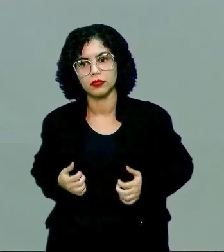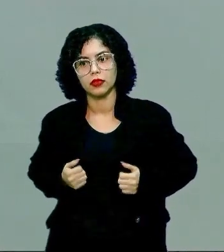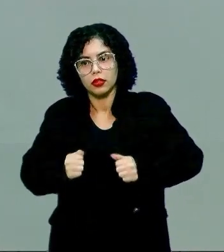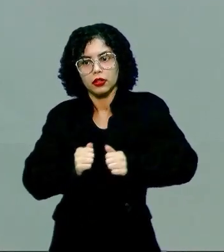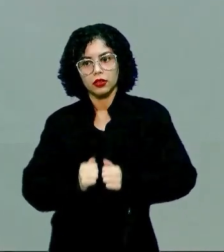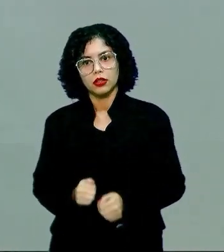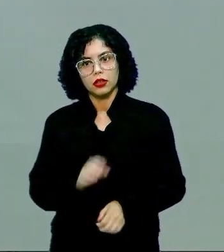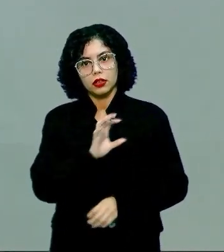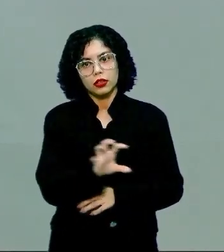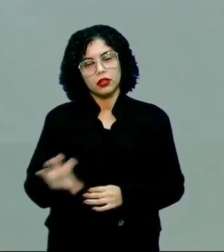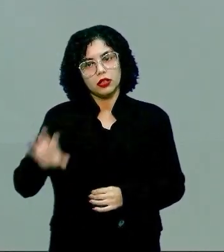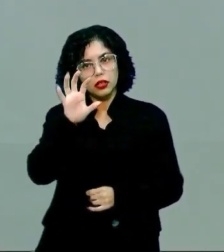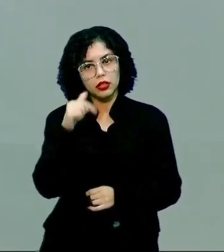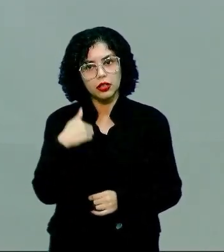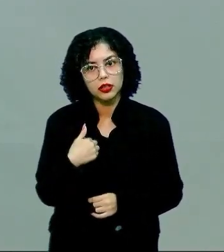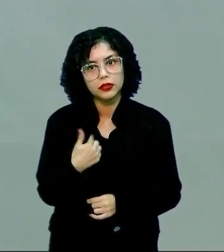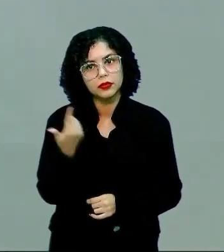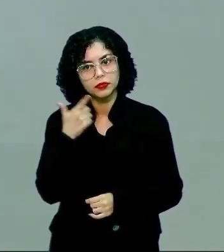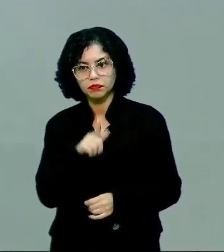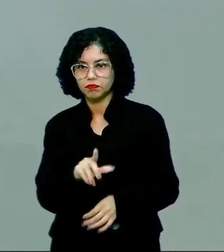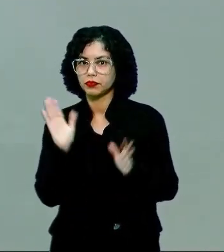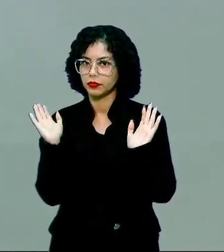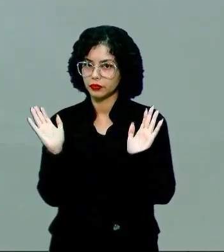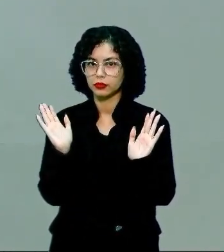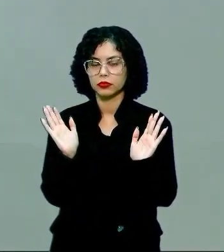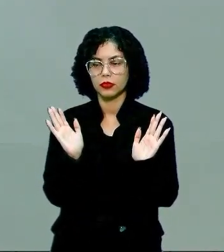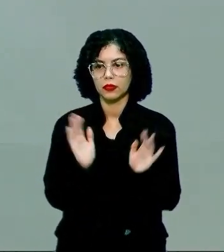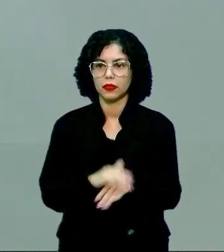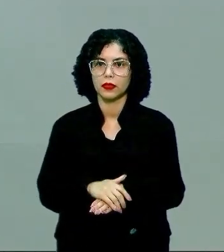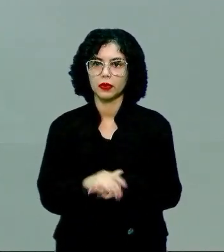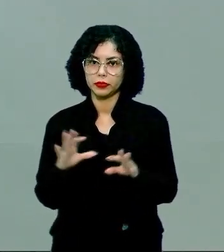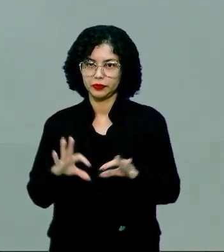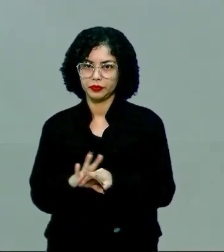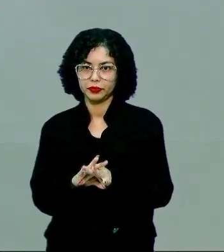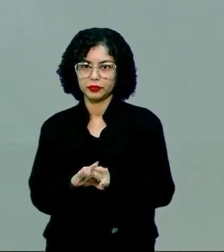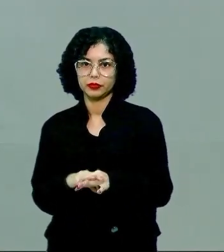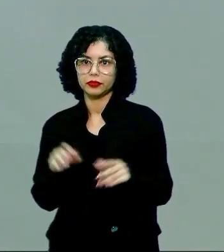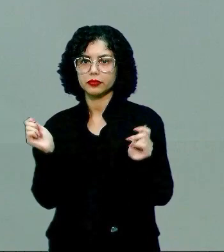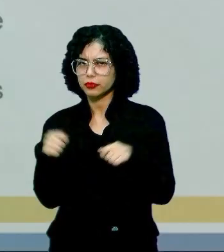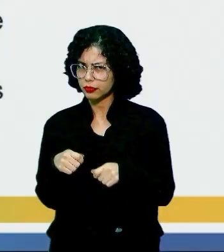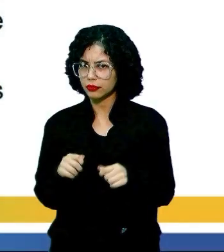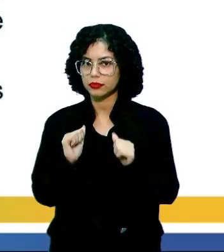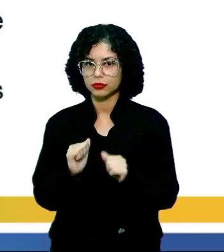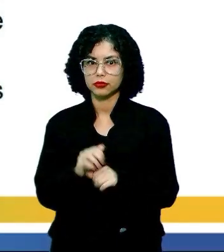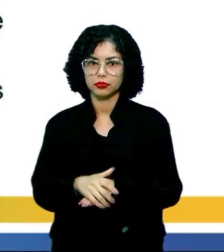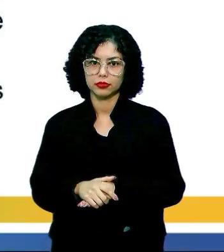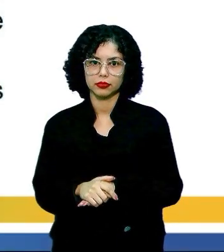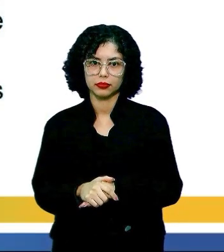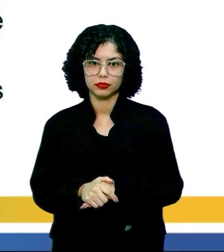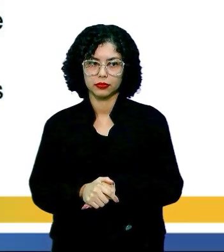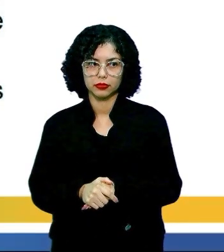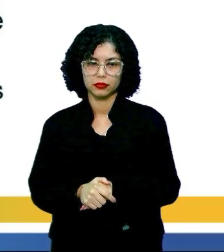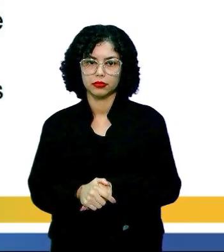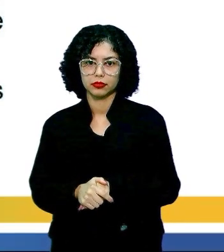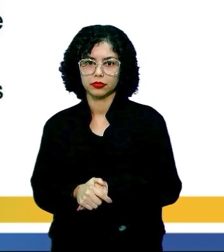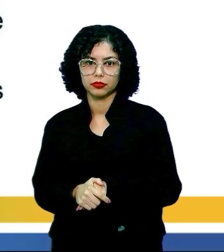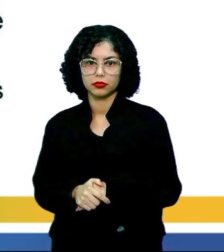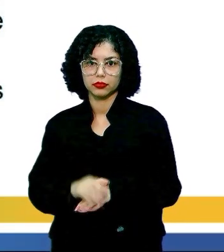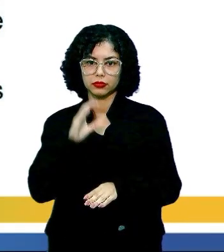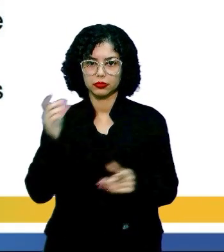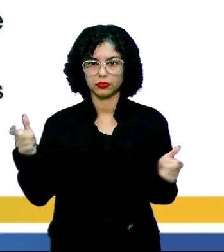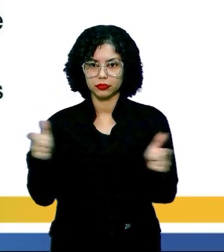e um determinada região mas que talvez eu não execute a gente tem essa correlação pode ser acho que temos um gabarito vamos lá